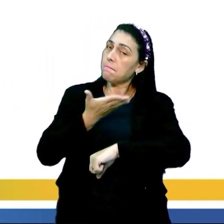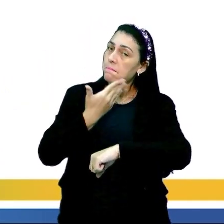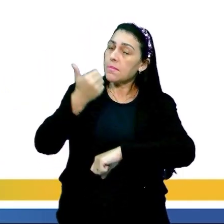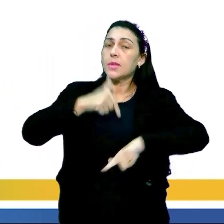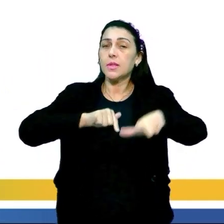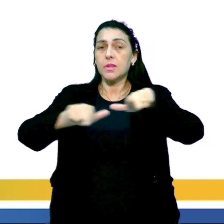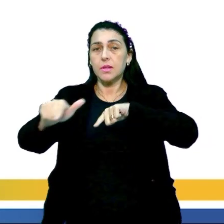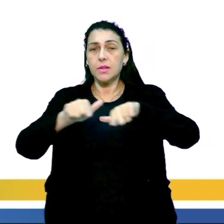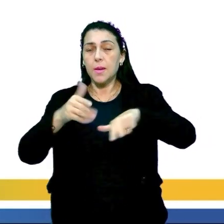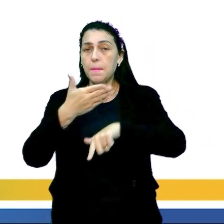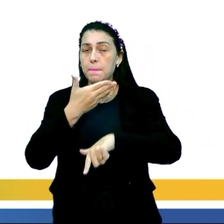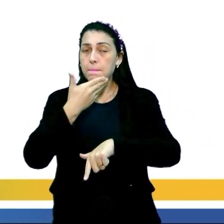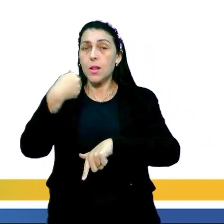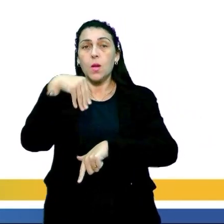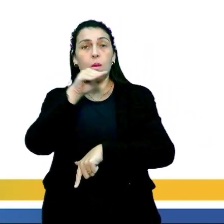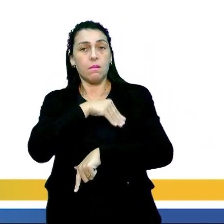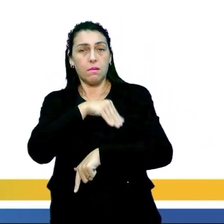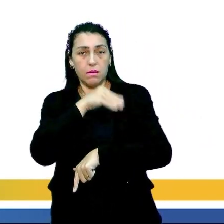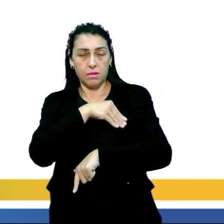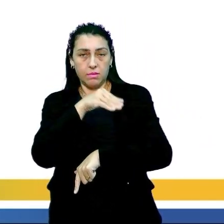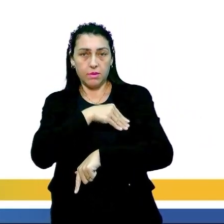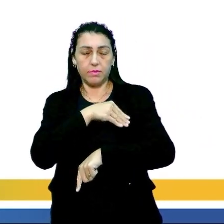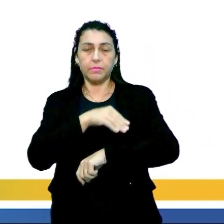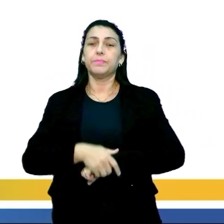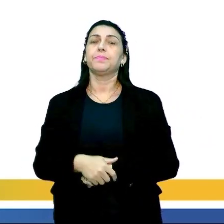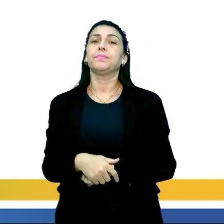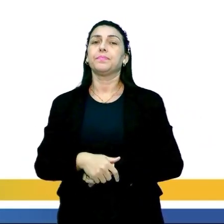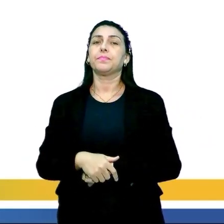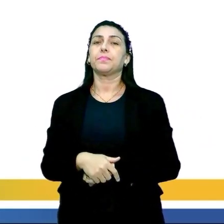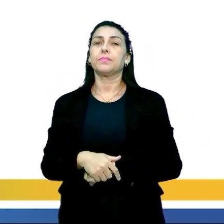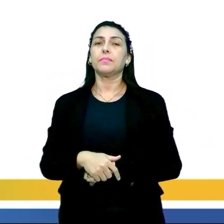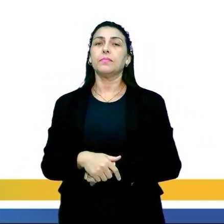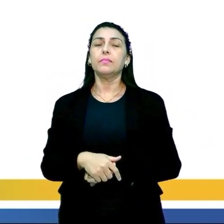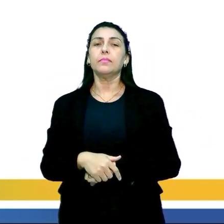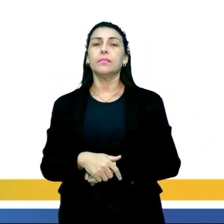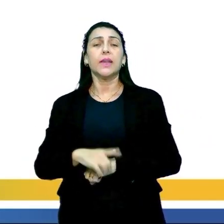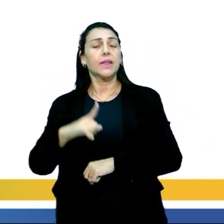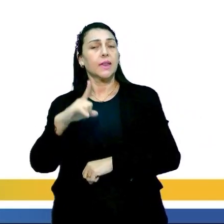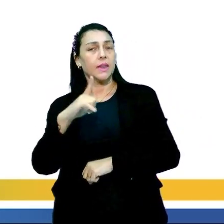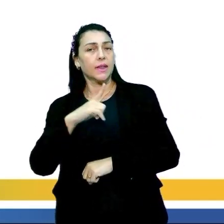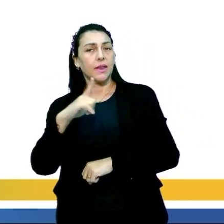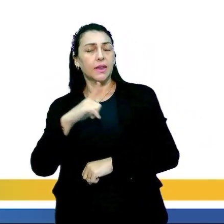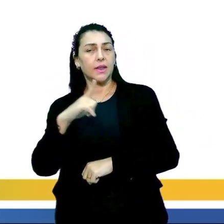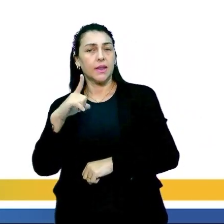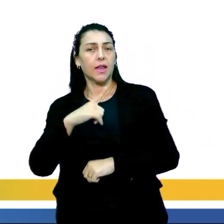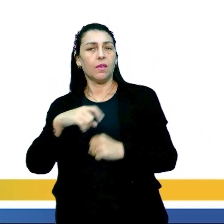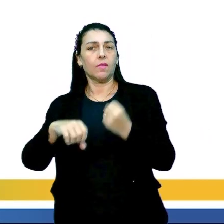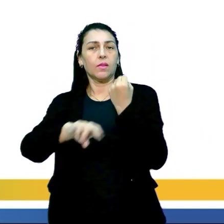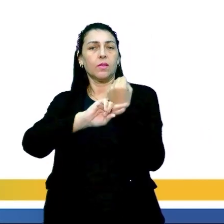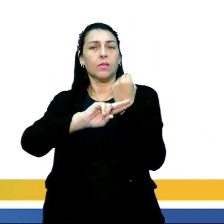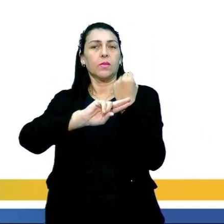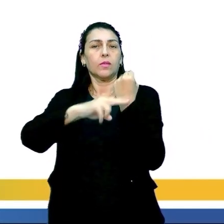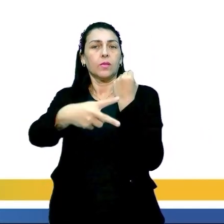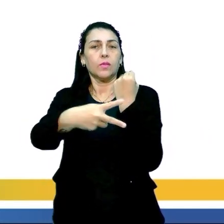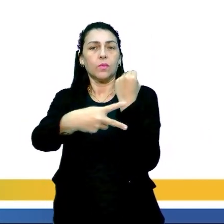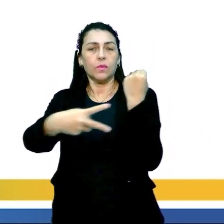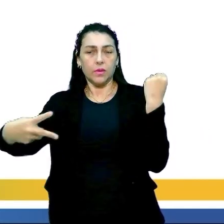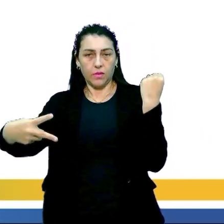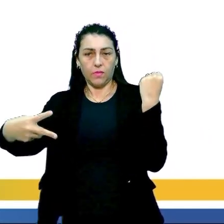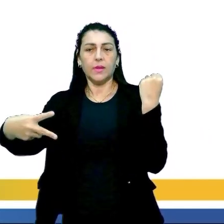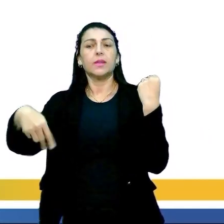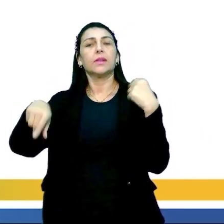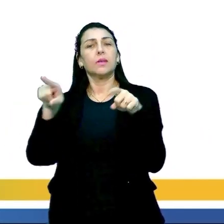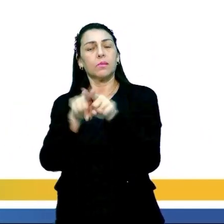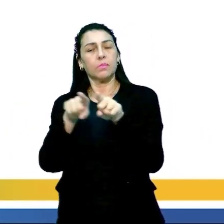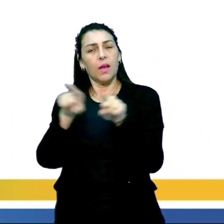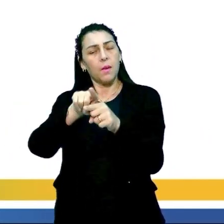em busca de melhor renda, né? Isso houve, como consequência desse fenômeno de êxodo rural, houve